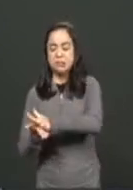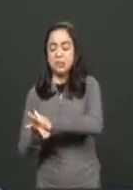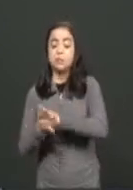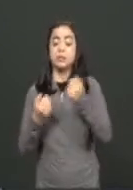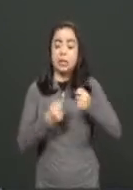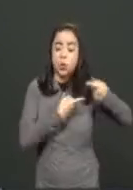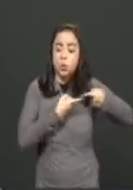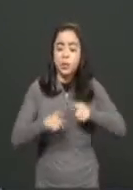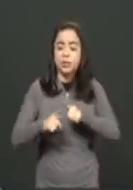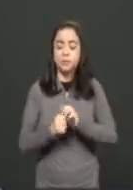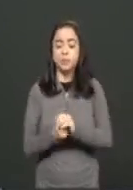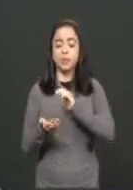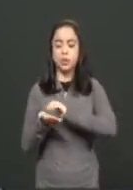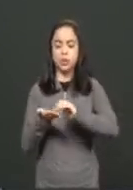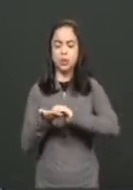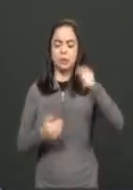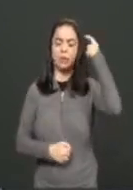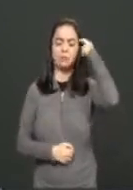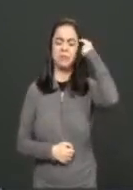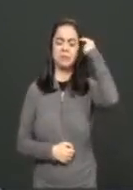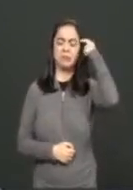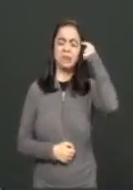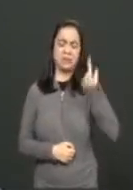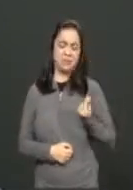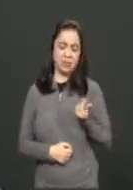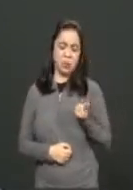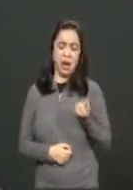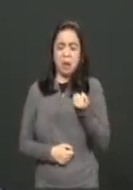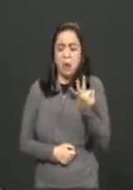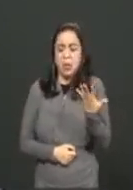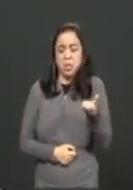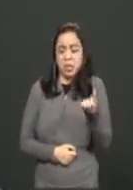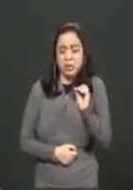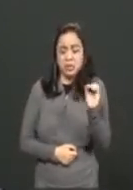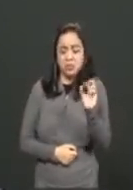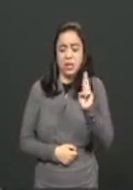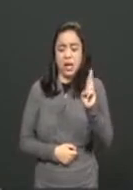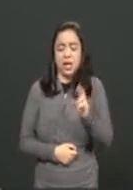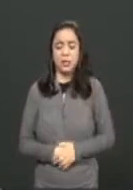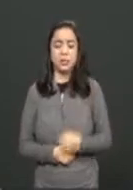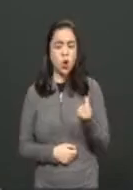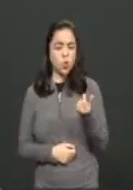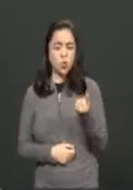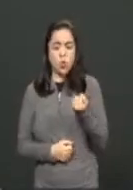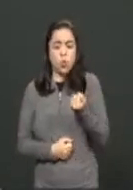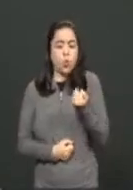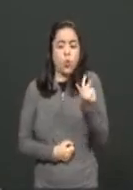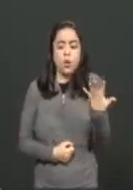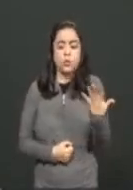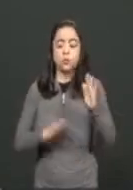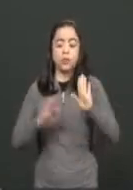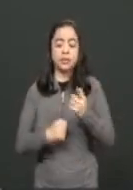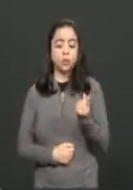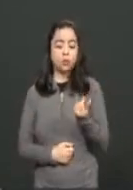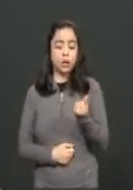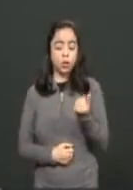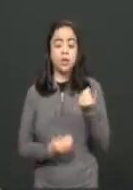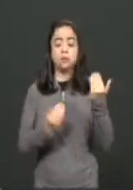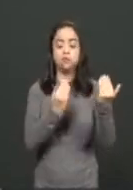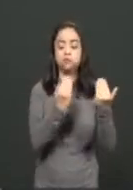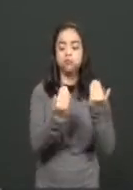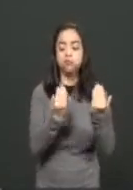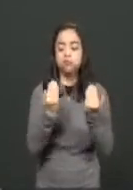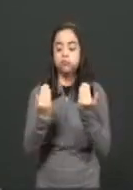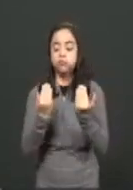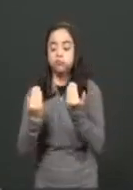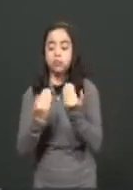Então, acho que a grande agenda, mais do que ficar pensando no, nesse valor de R$ 600, ou qual vai ser o valor do auxílio, é a gente ter um valor que seja proporcional à realidade de